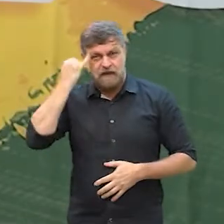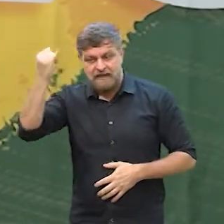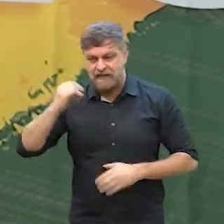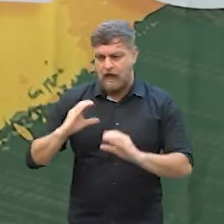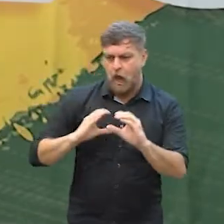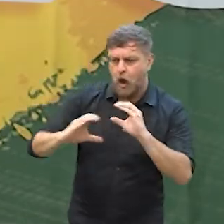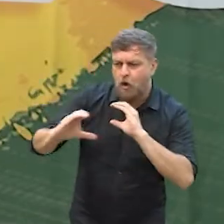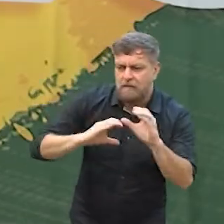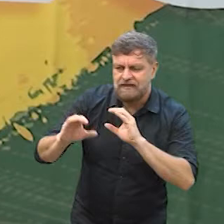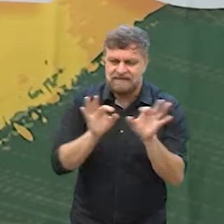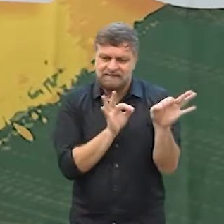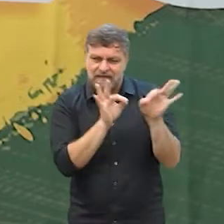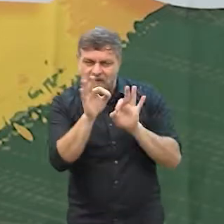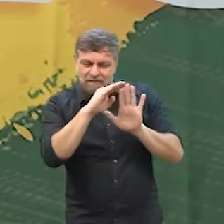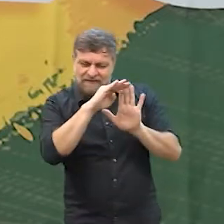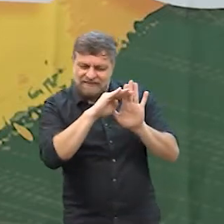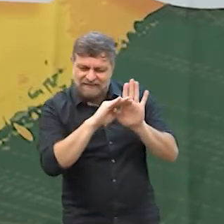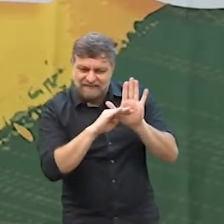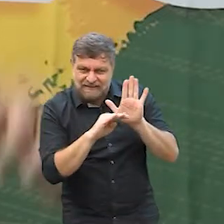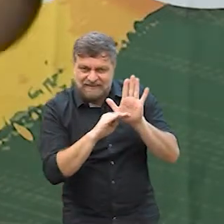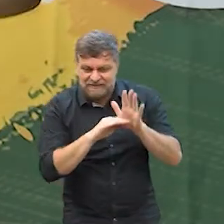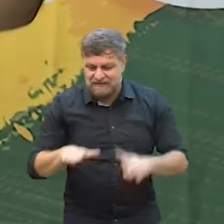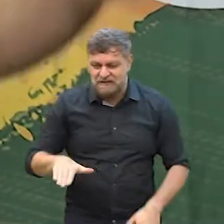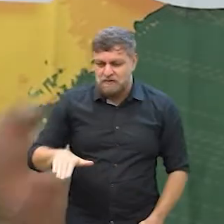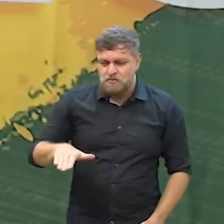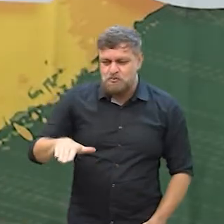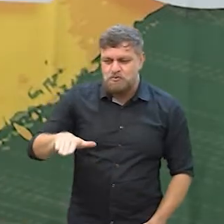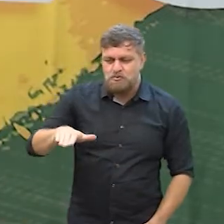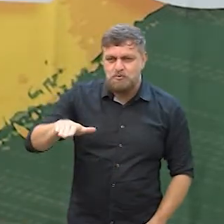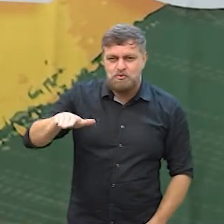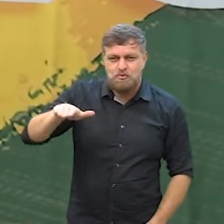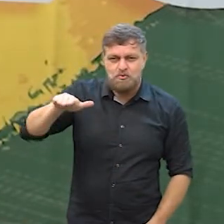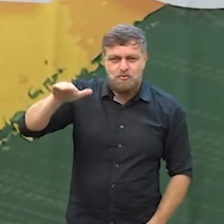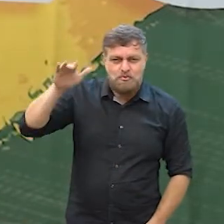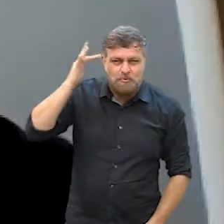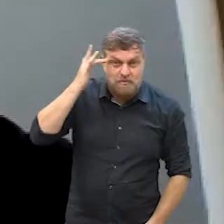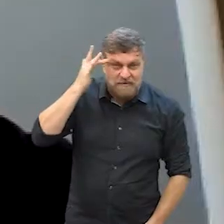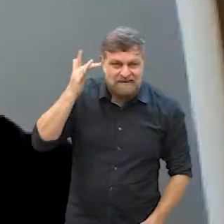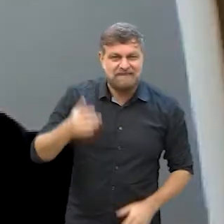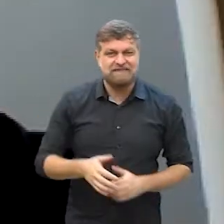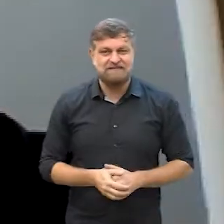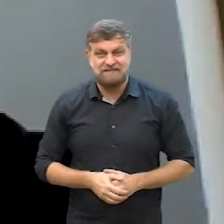na comunicação, desde cedo, o crescimento das crianças, né?